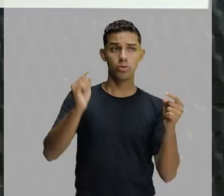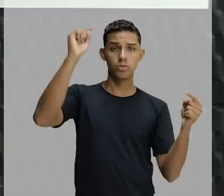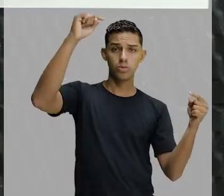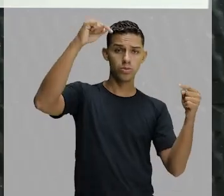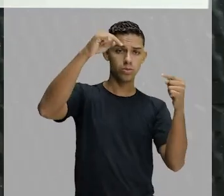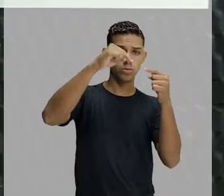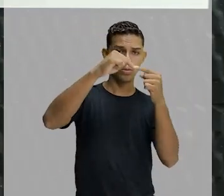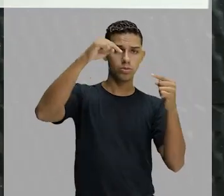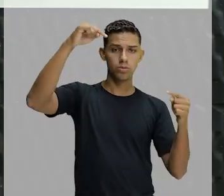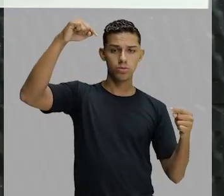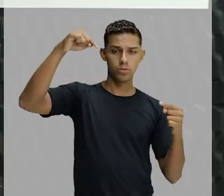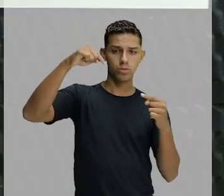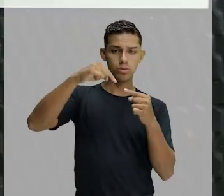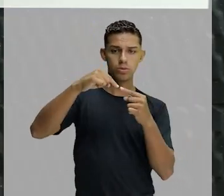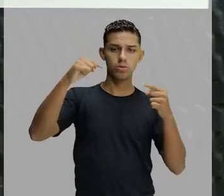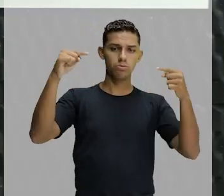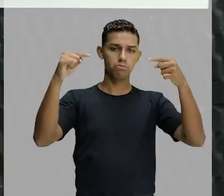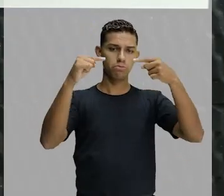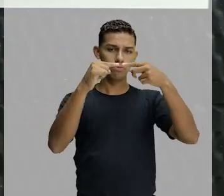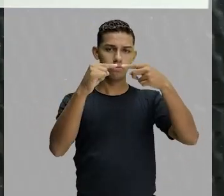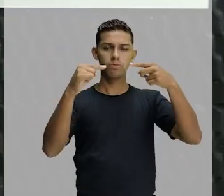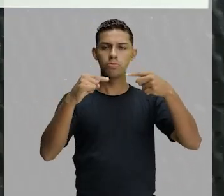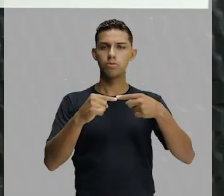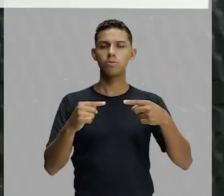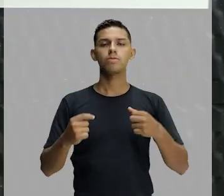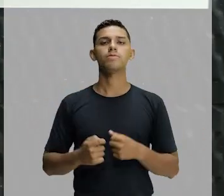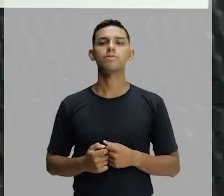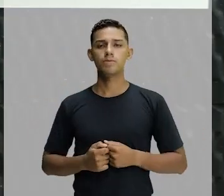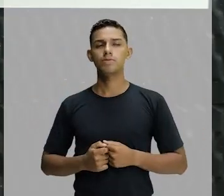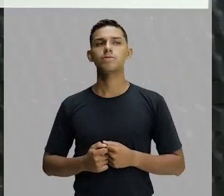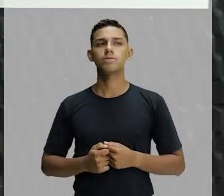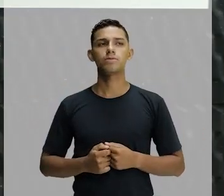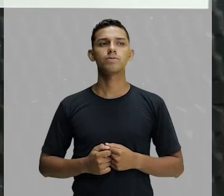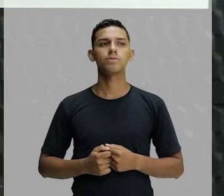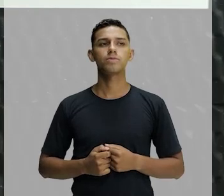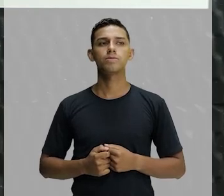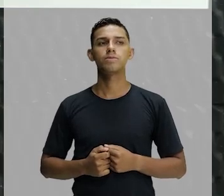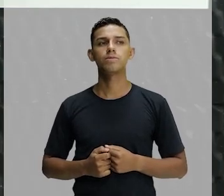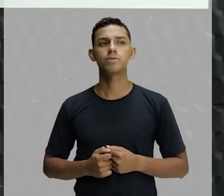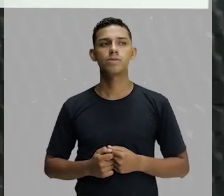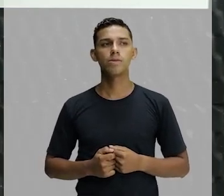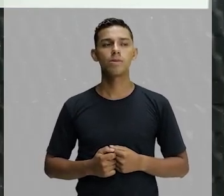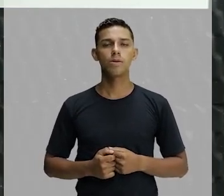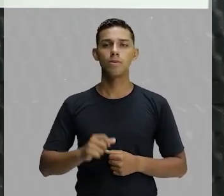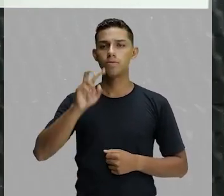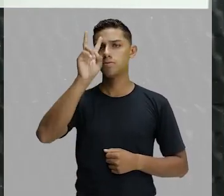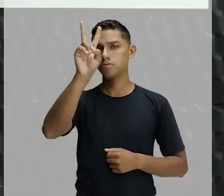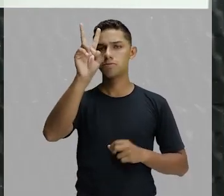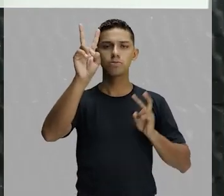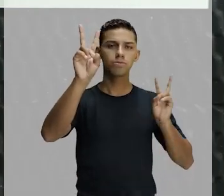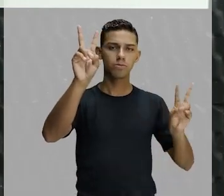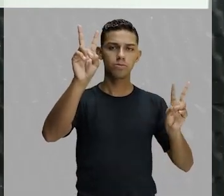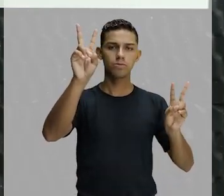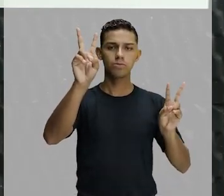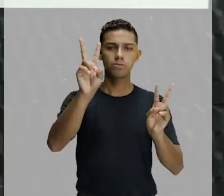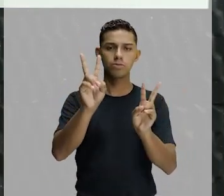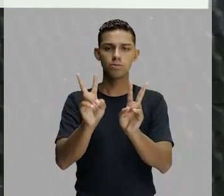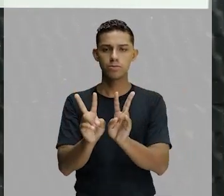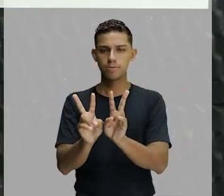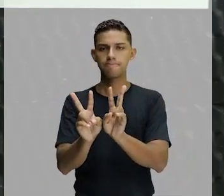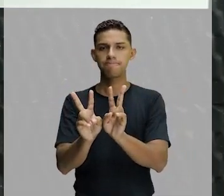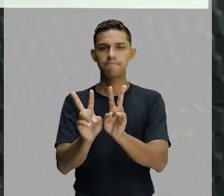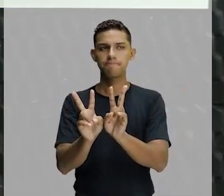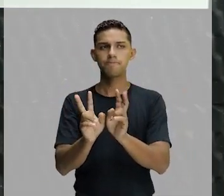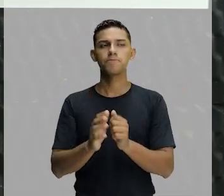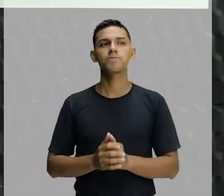ficar as combinações possíveis entre esses alelos. Então, eu tenho Vzão com Vzão. Então, indivíduo